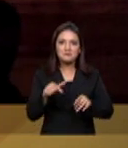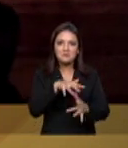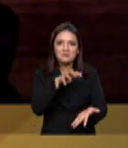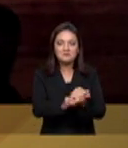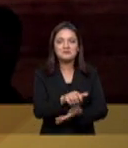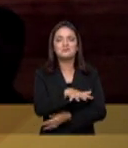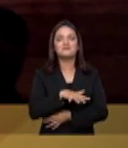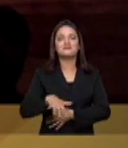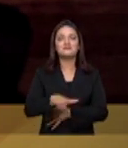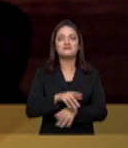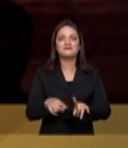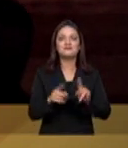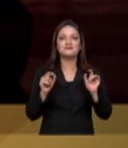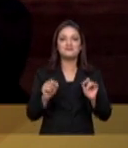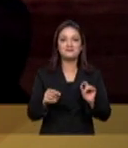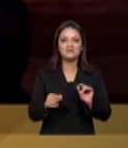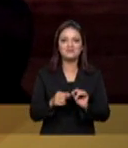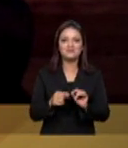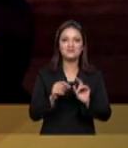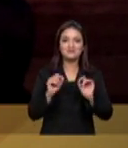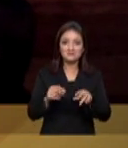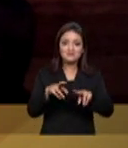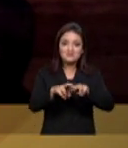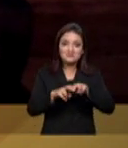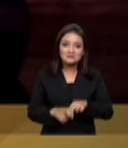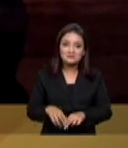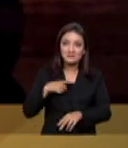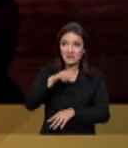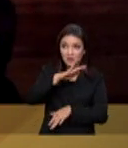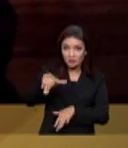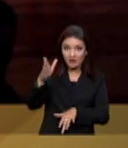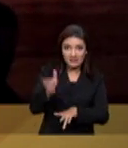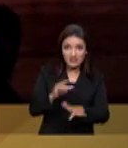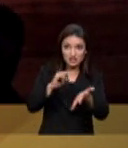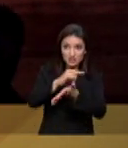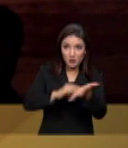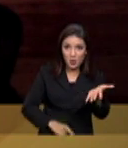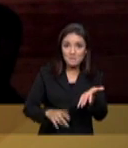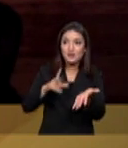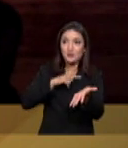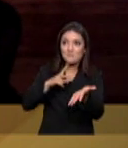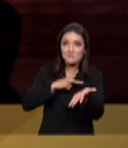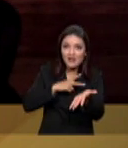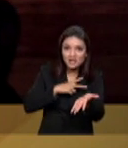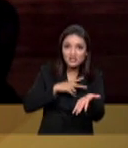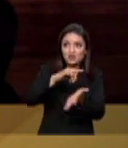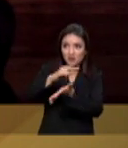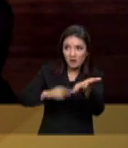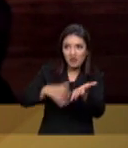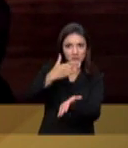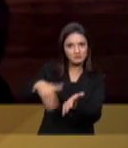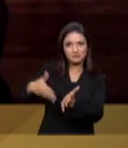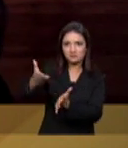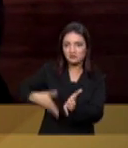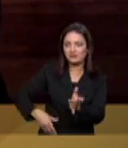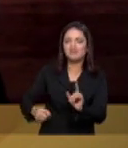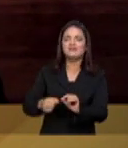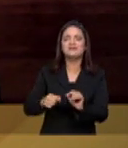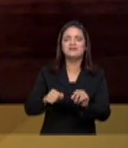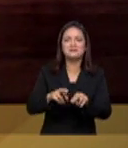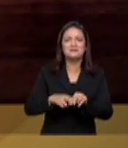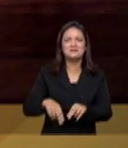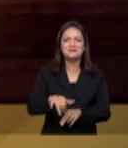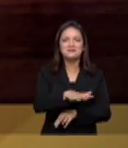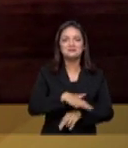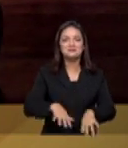portanto a questão da nulidade dos títulos particulares incidentes sobre terras indígenas